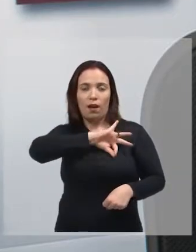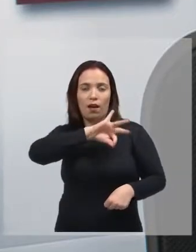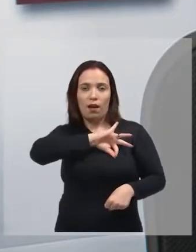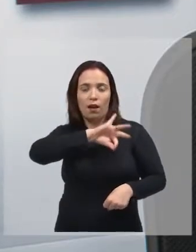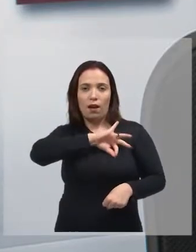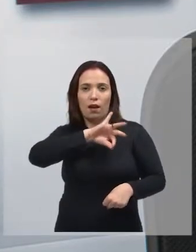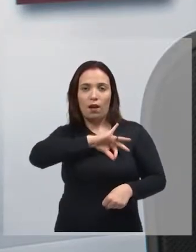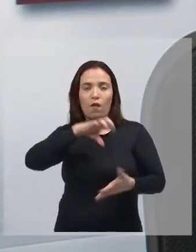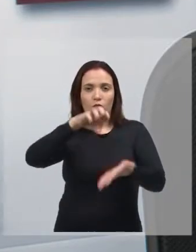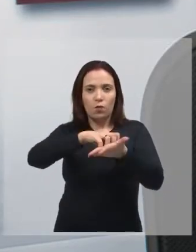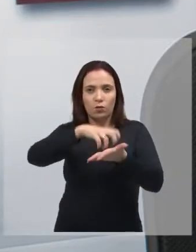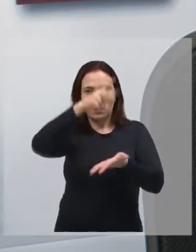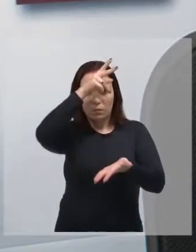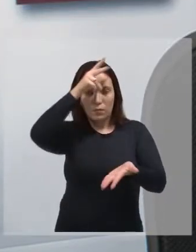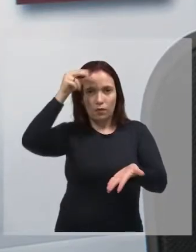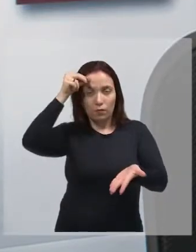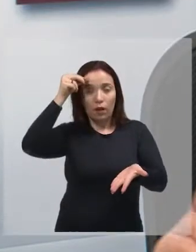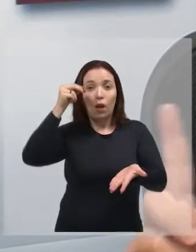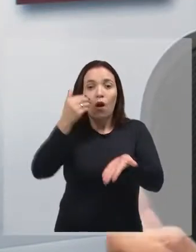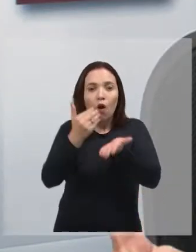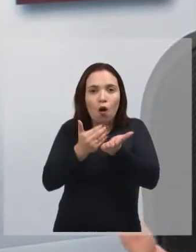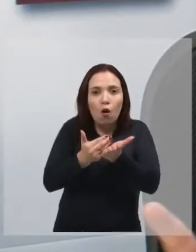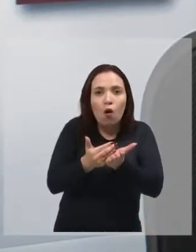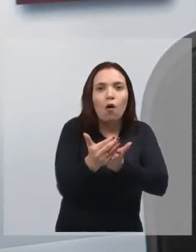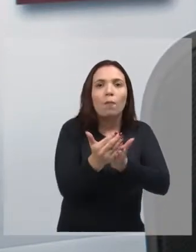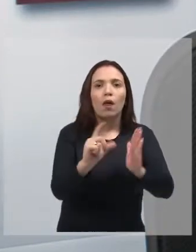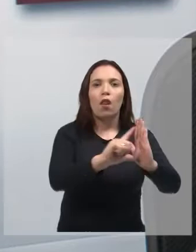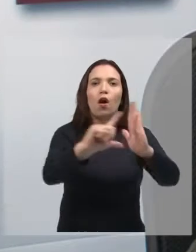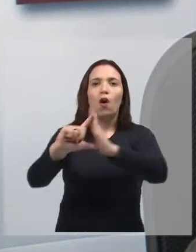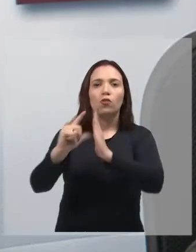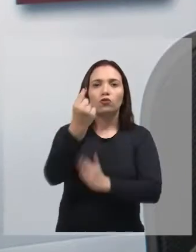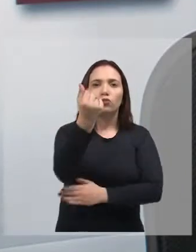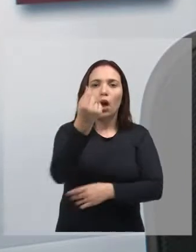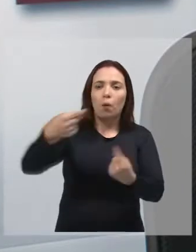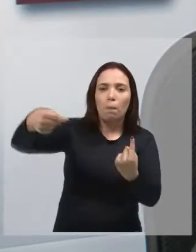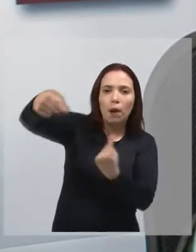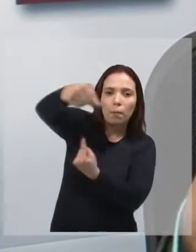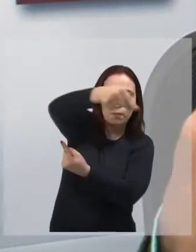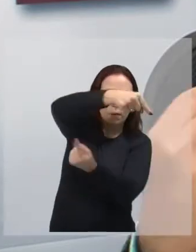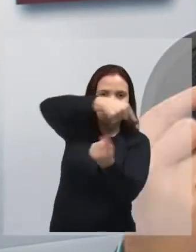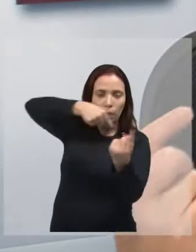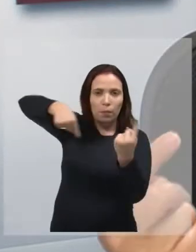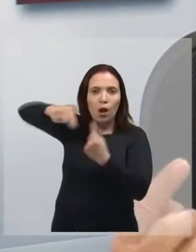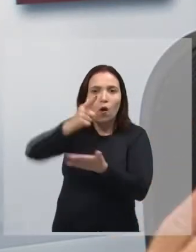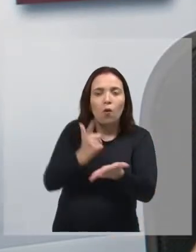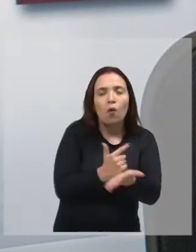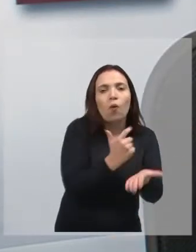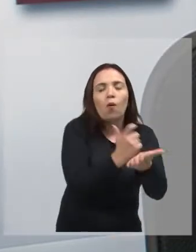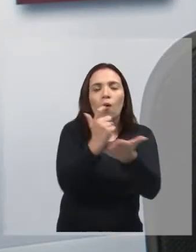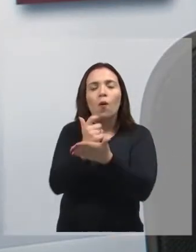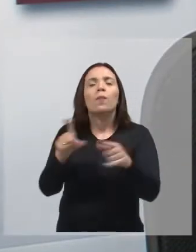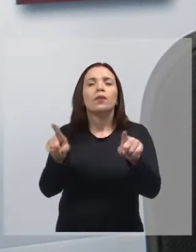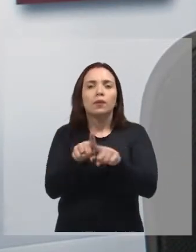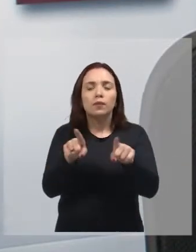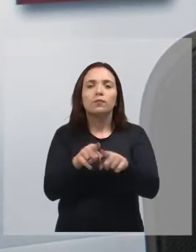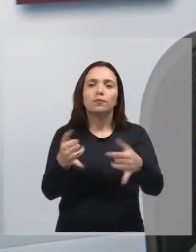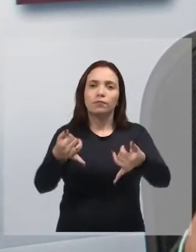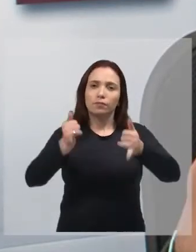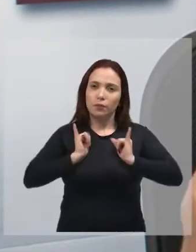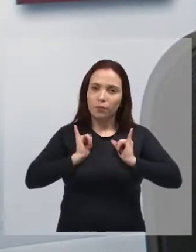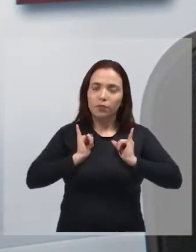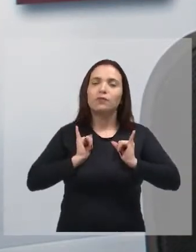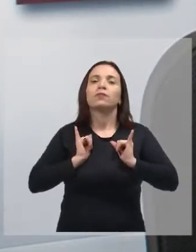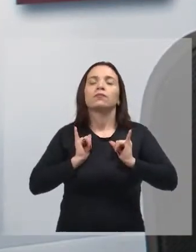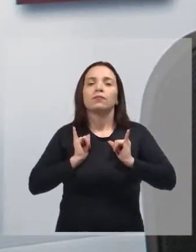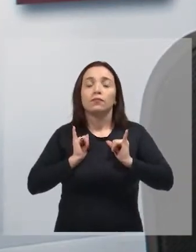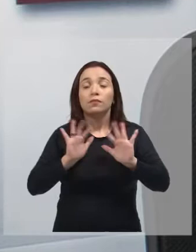servidores municipais, é onde o comércio começa a ter de novo dinheiro circulando. Sim, sim. E das aposentadorias, né? Dos proventos dos